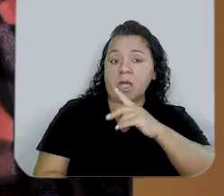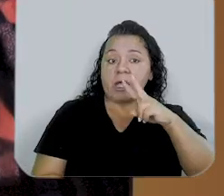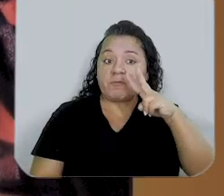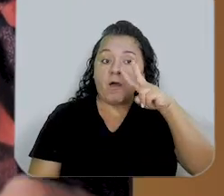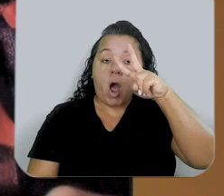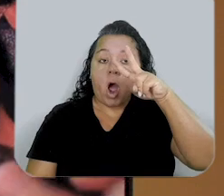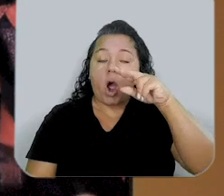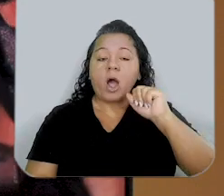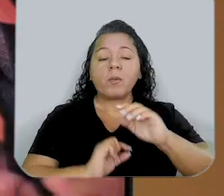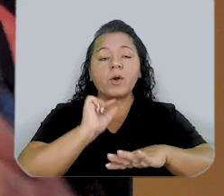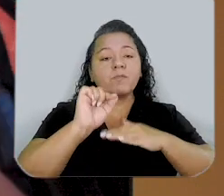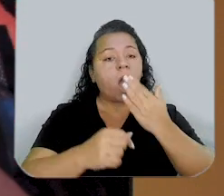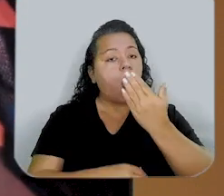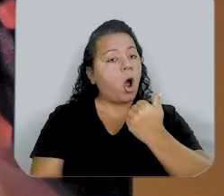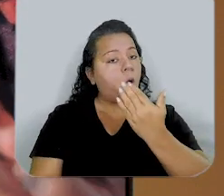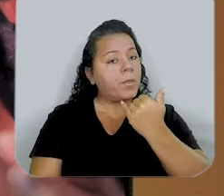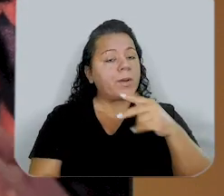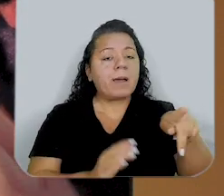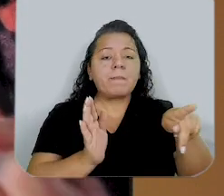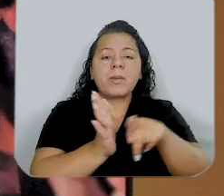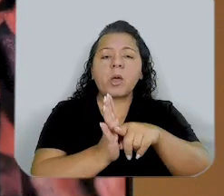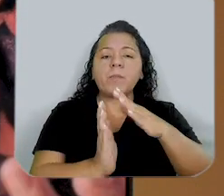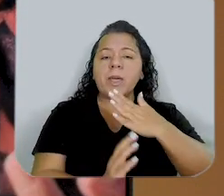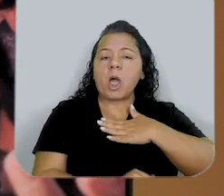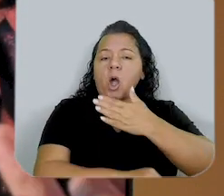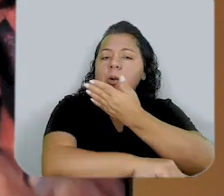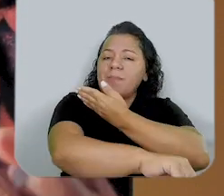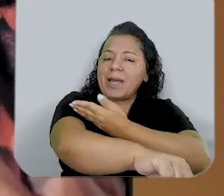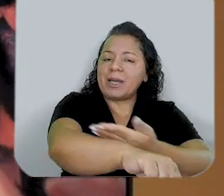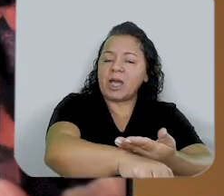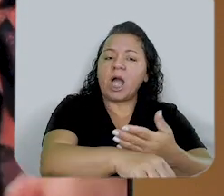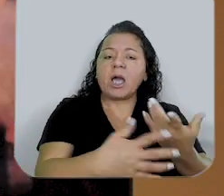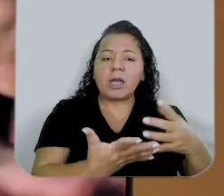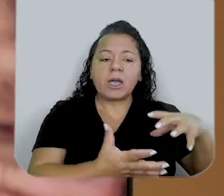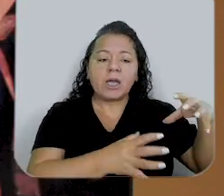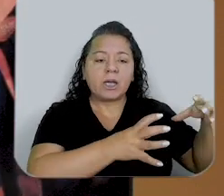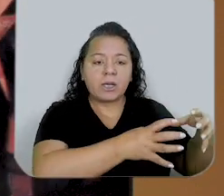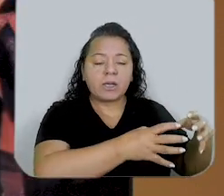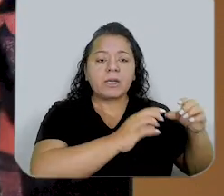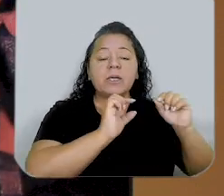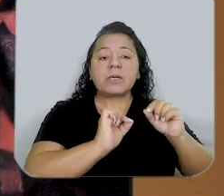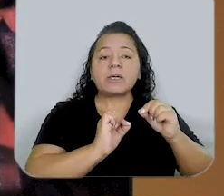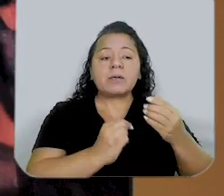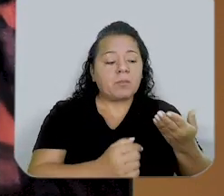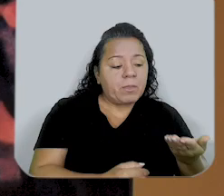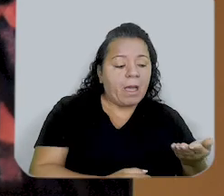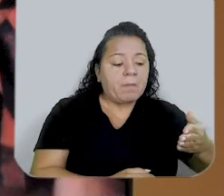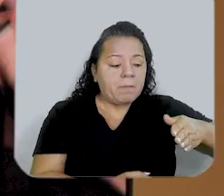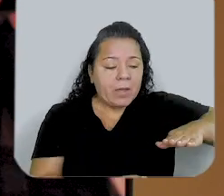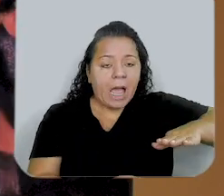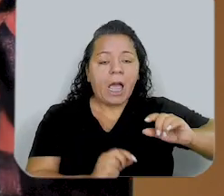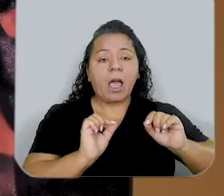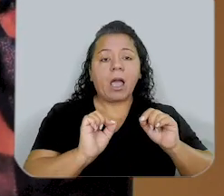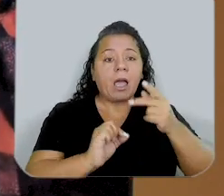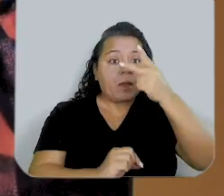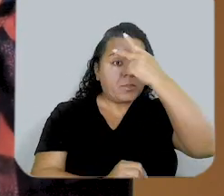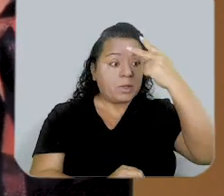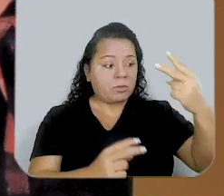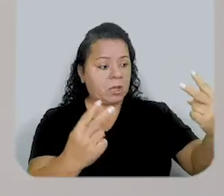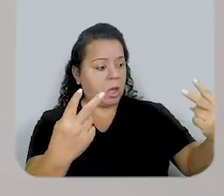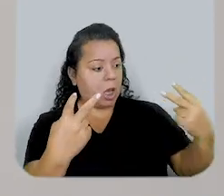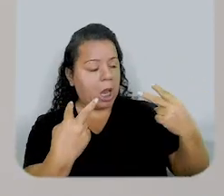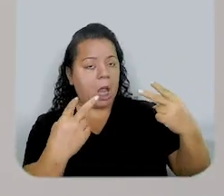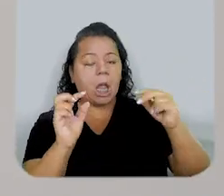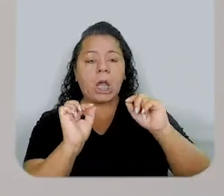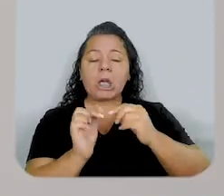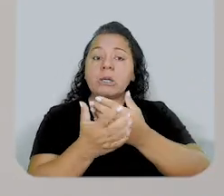comida, como costumamos dizer na nossa comunidade, sabrecado na brasa, as pessoas iam me